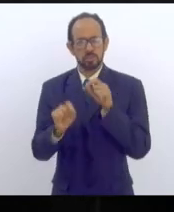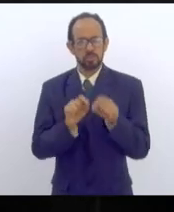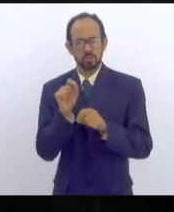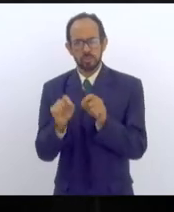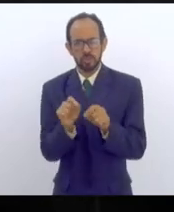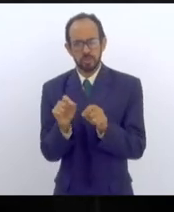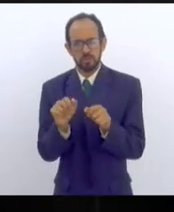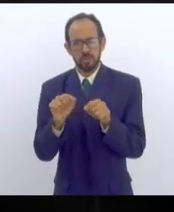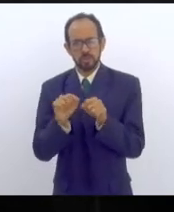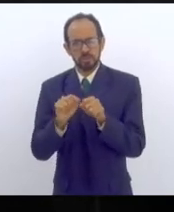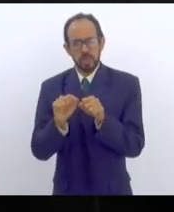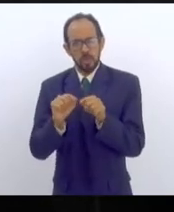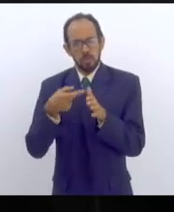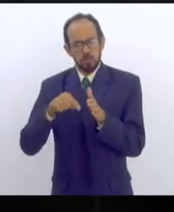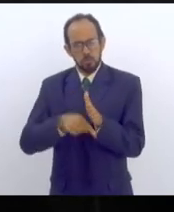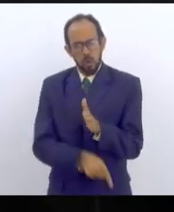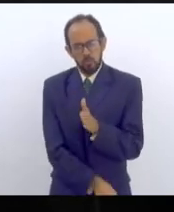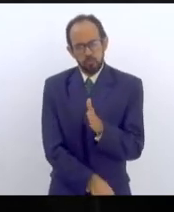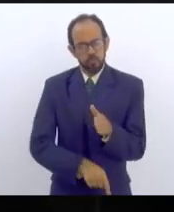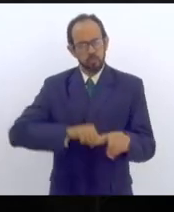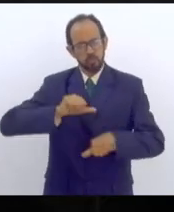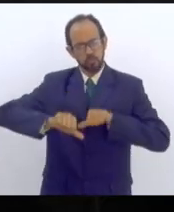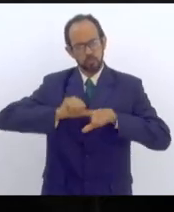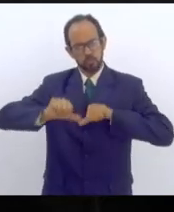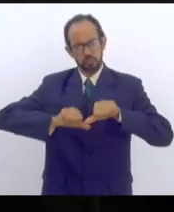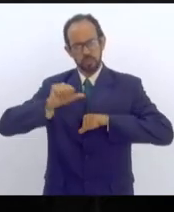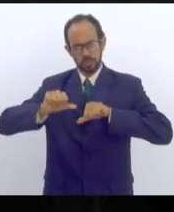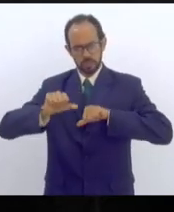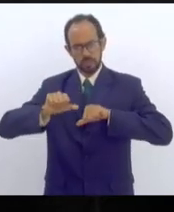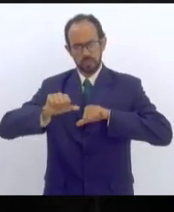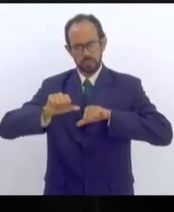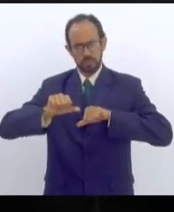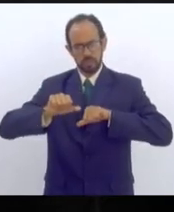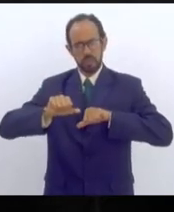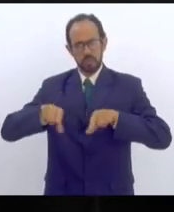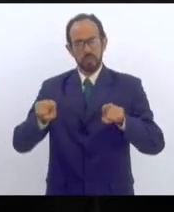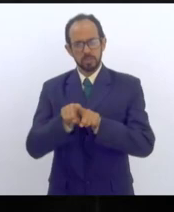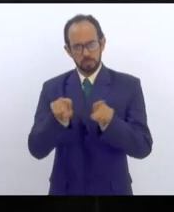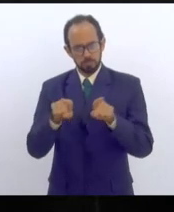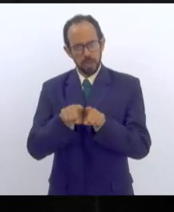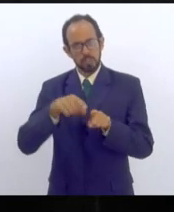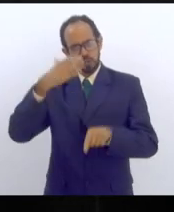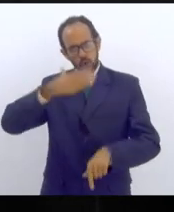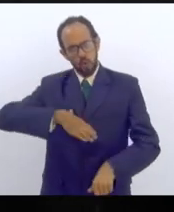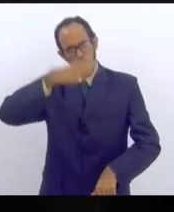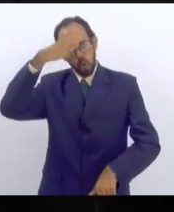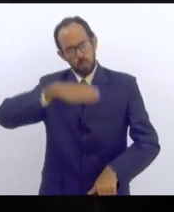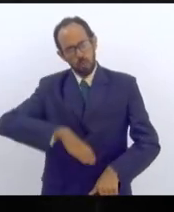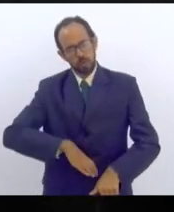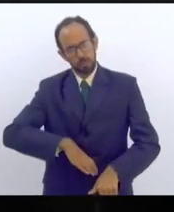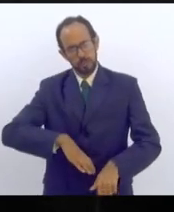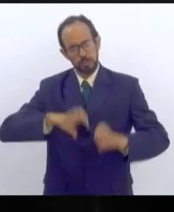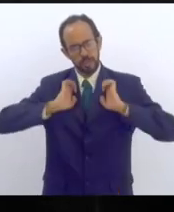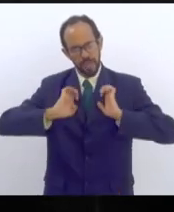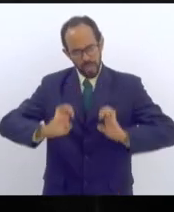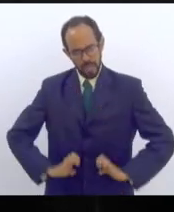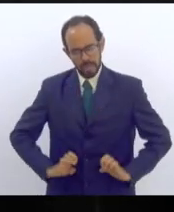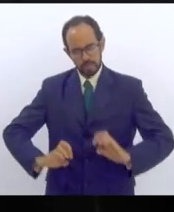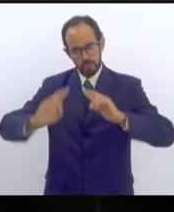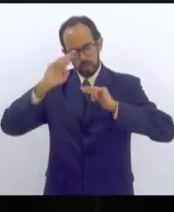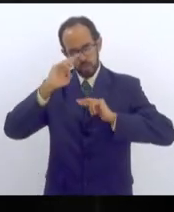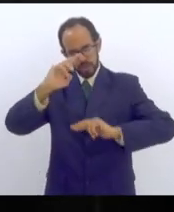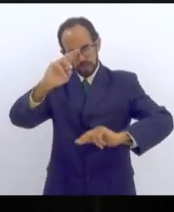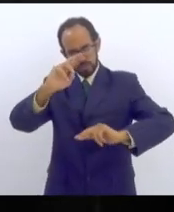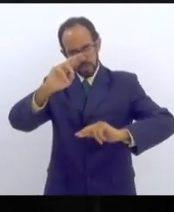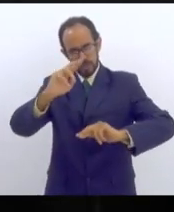processo profundo de mudanças, inclusive comportamentais, onde a ética, o respeito,